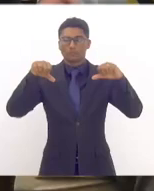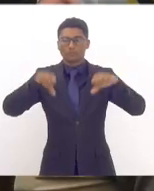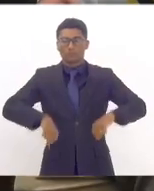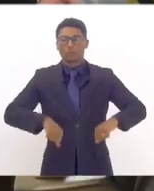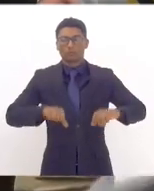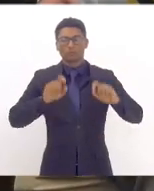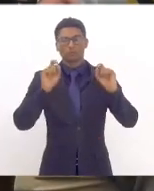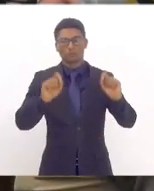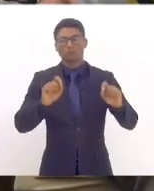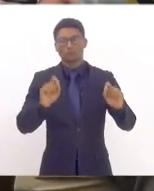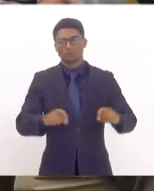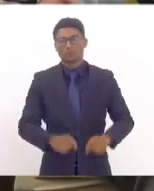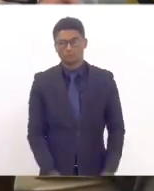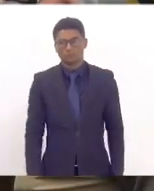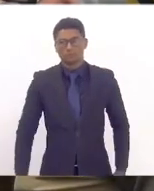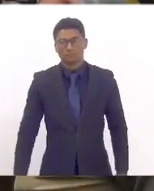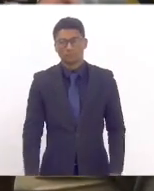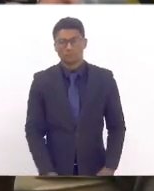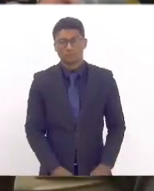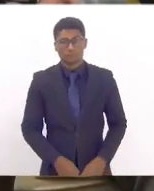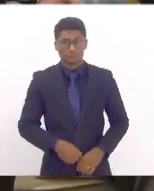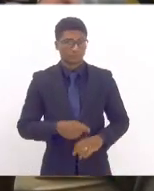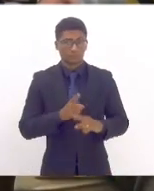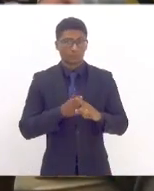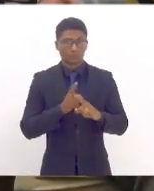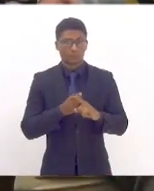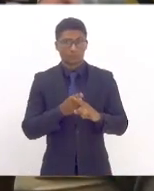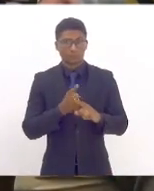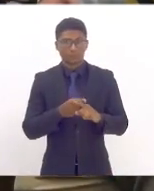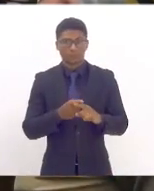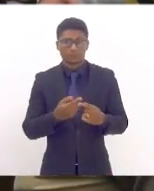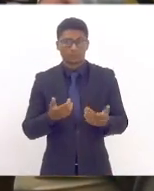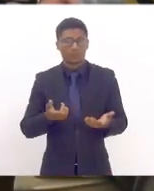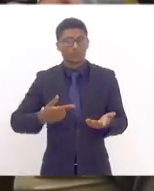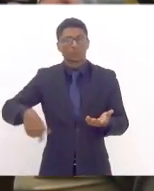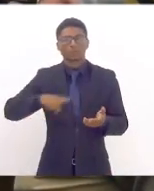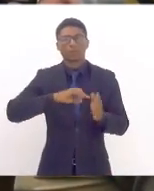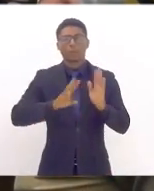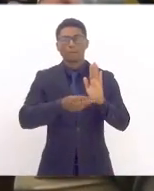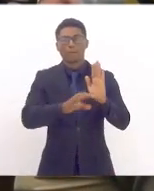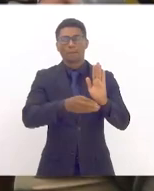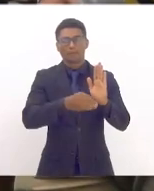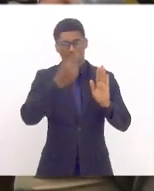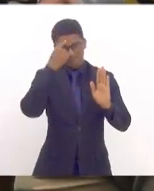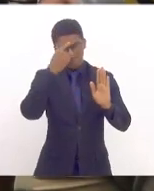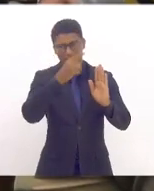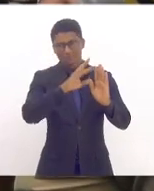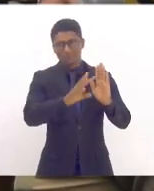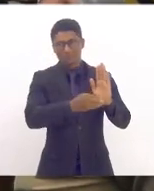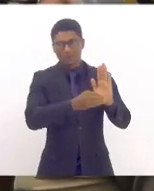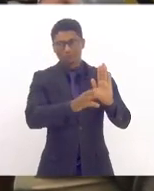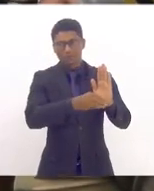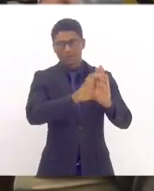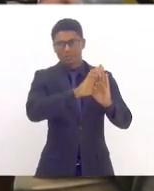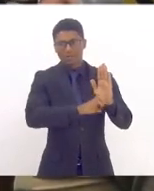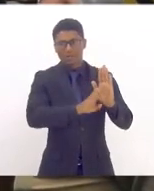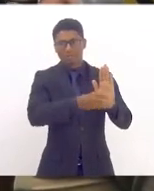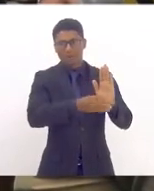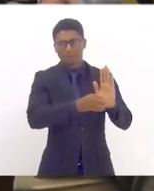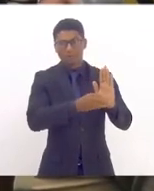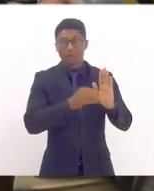mais grave que isso porque isso foi objeto das nossas emendas e vamos discuti-la